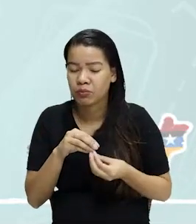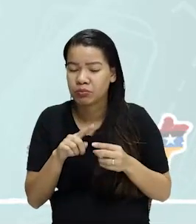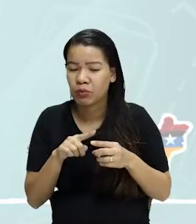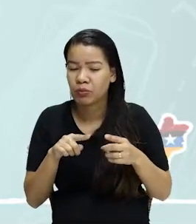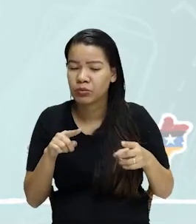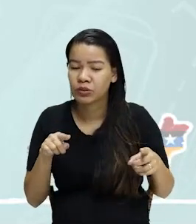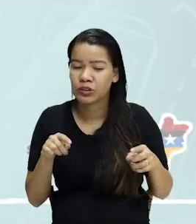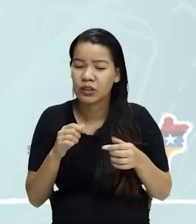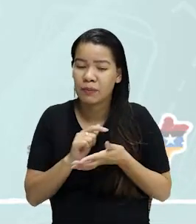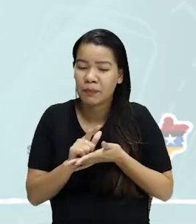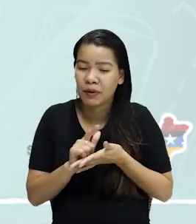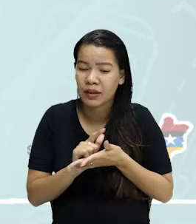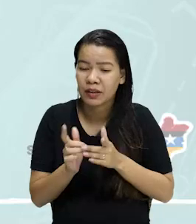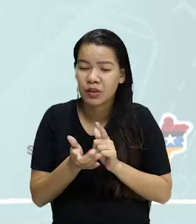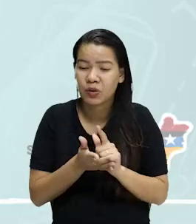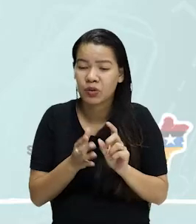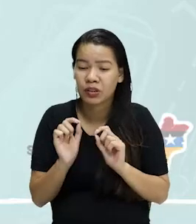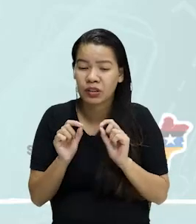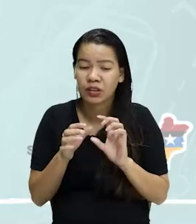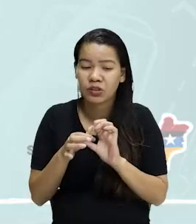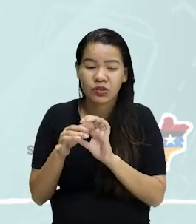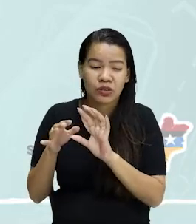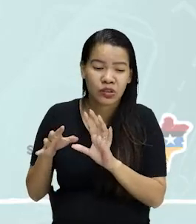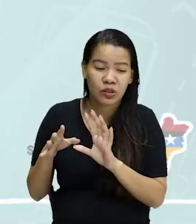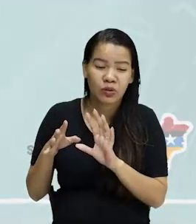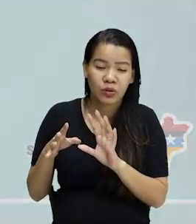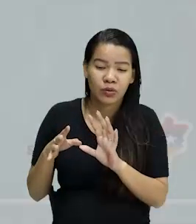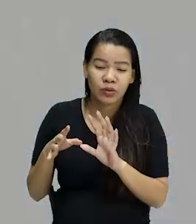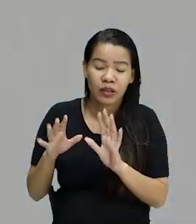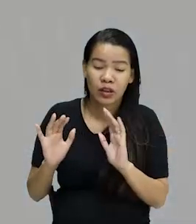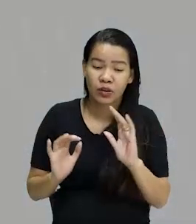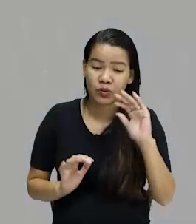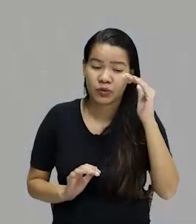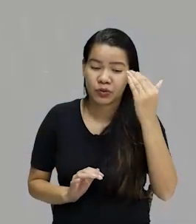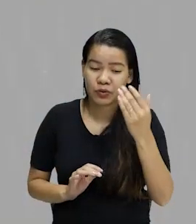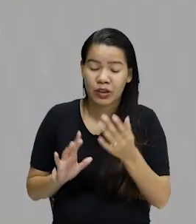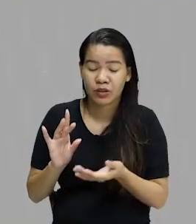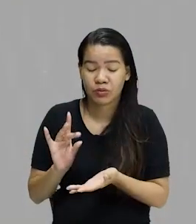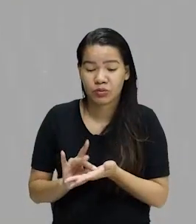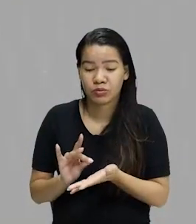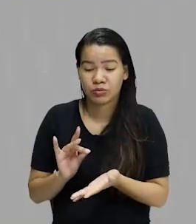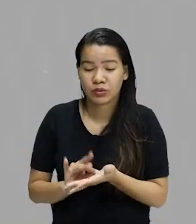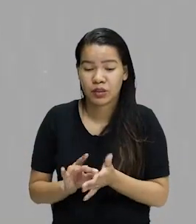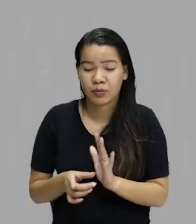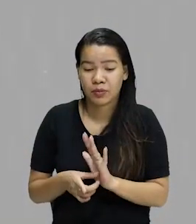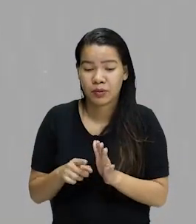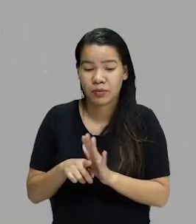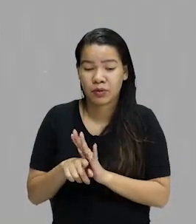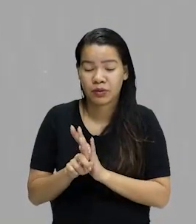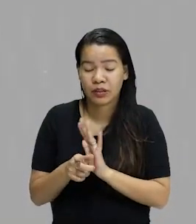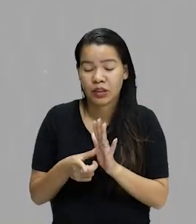situação discutida na questão anterior foi. Vamos só relembrar, ó.